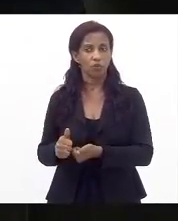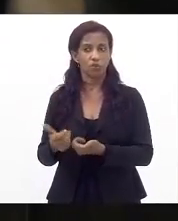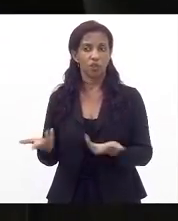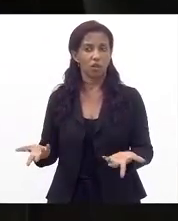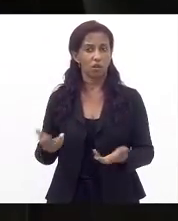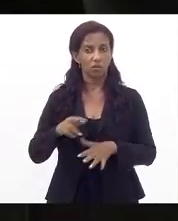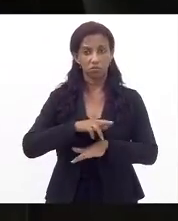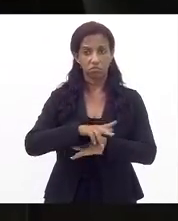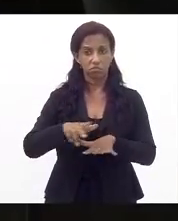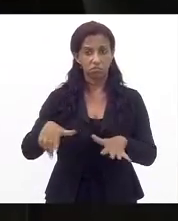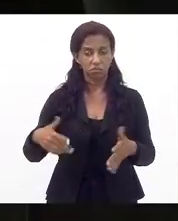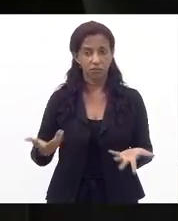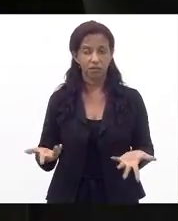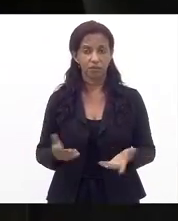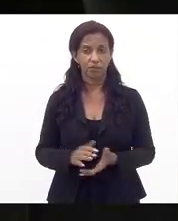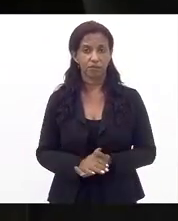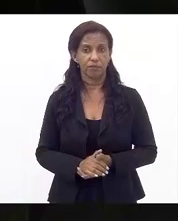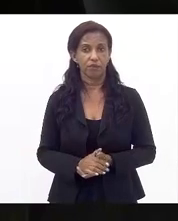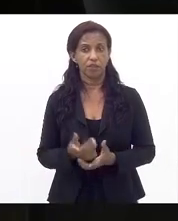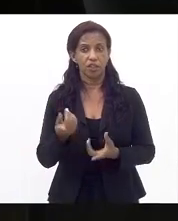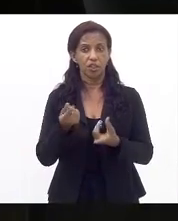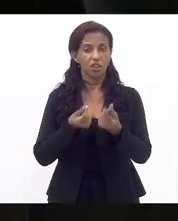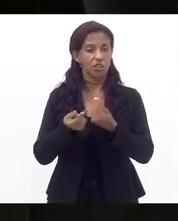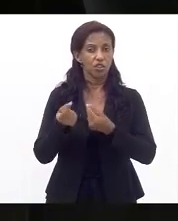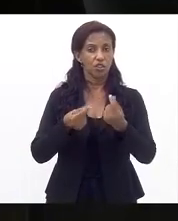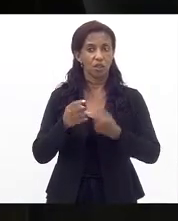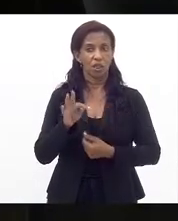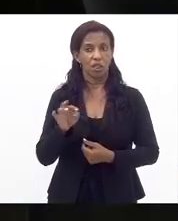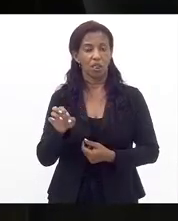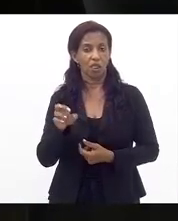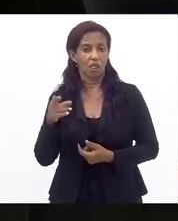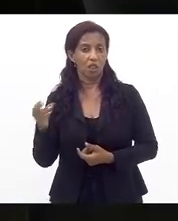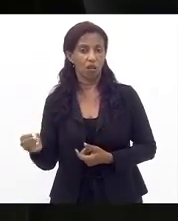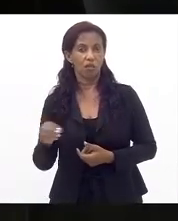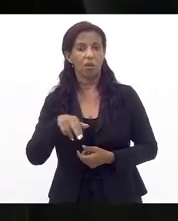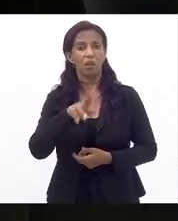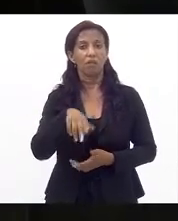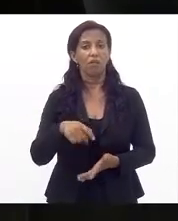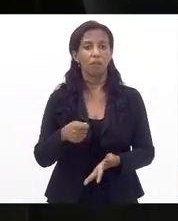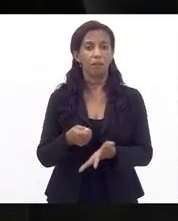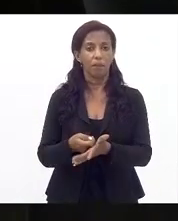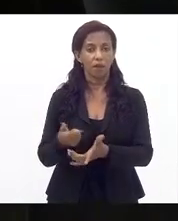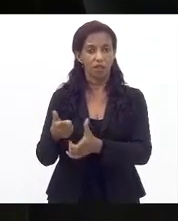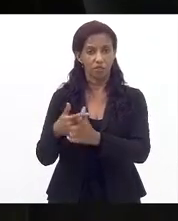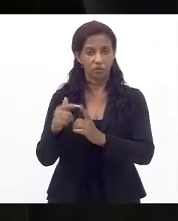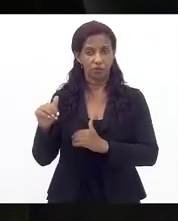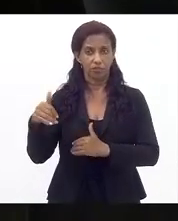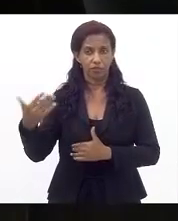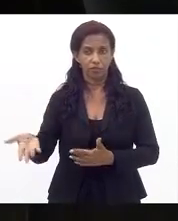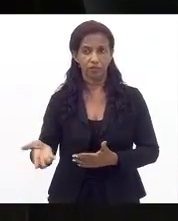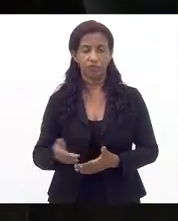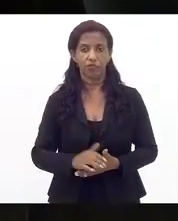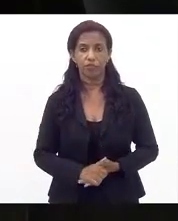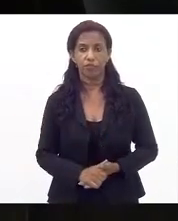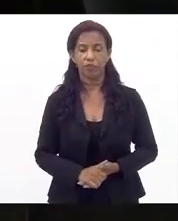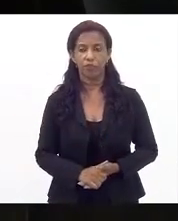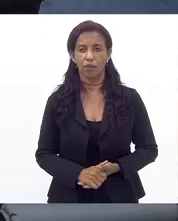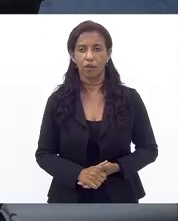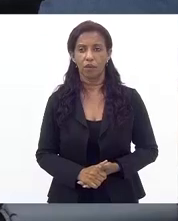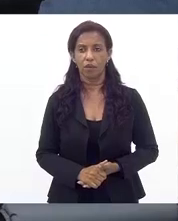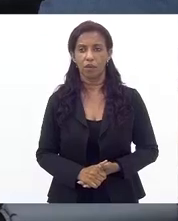ele certo dia não tá indo para o tesouro precisou tem que pagar as dívidas externas que